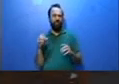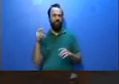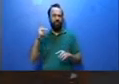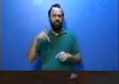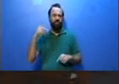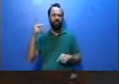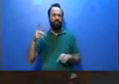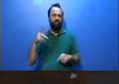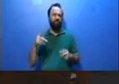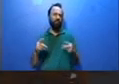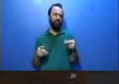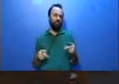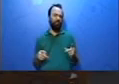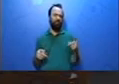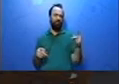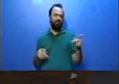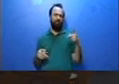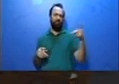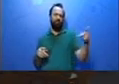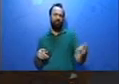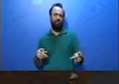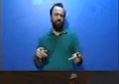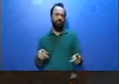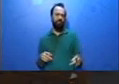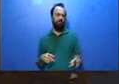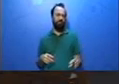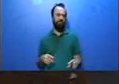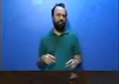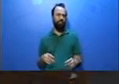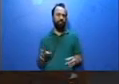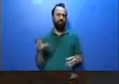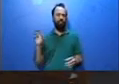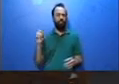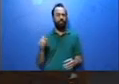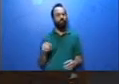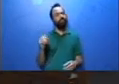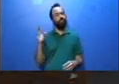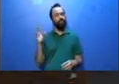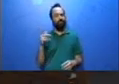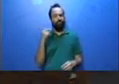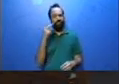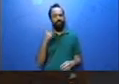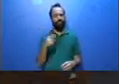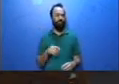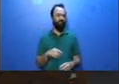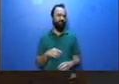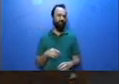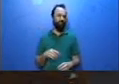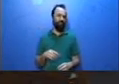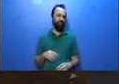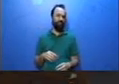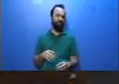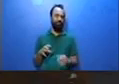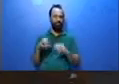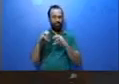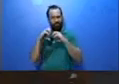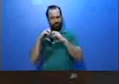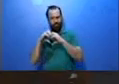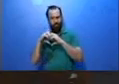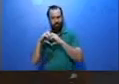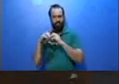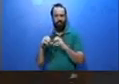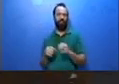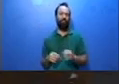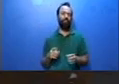lâmpada feminina, que a lâmpada masculina é a luz da vida dela, né? Foi uma tirinha amorosa, por isso